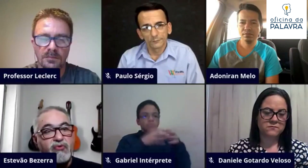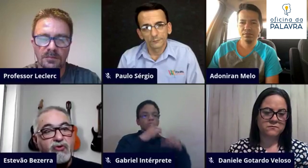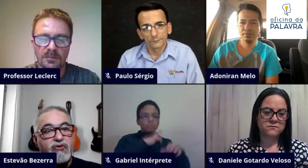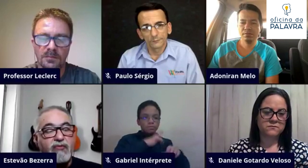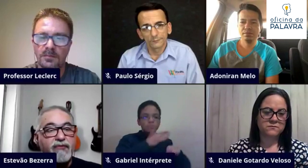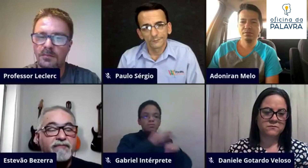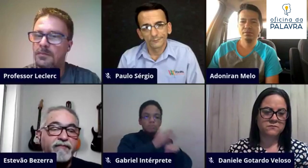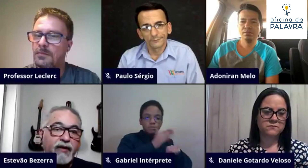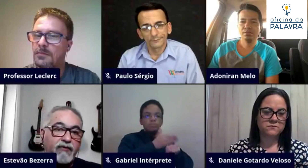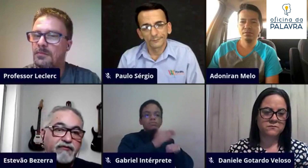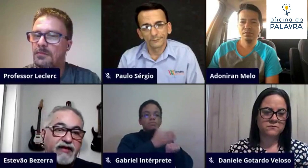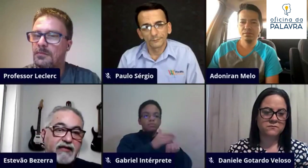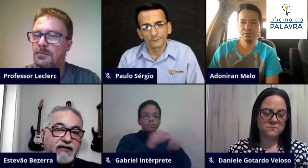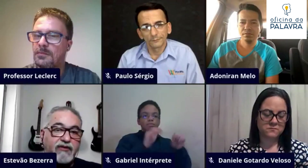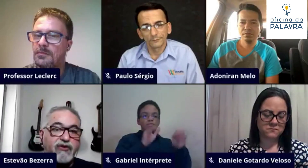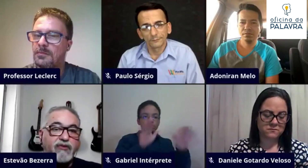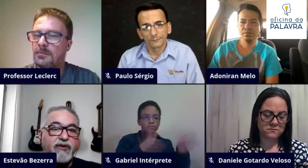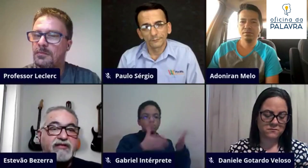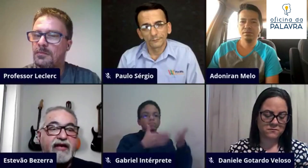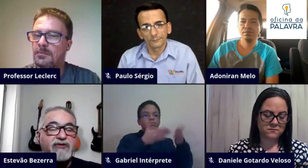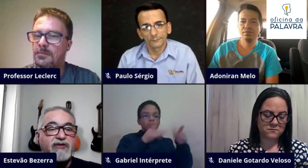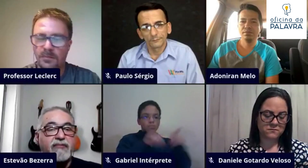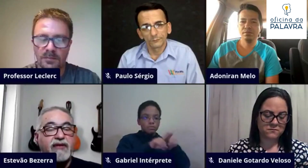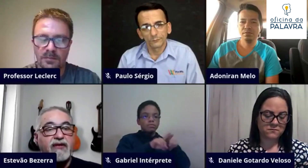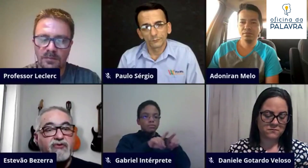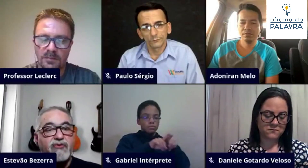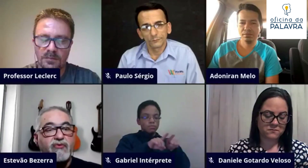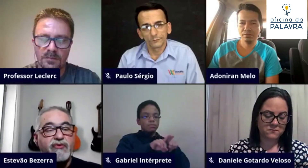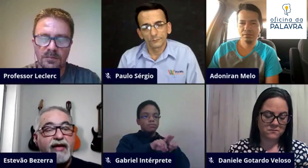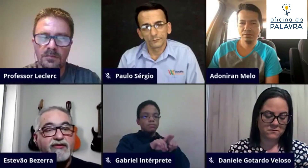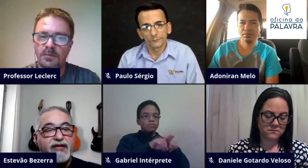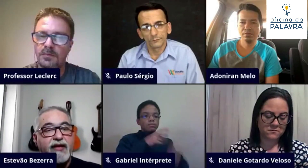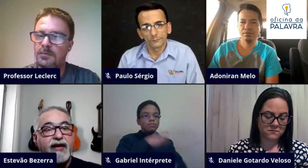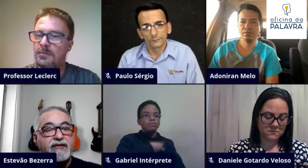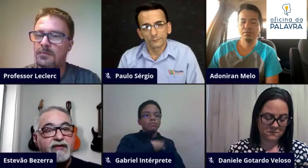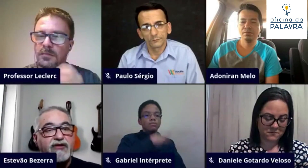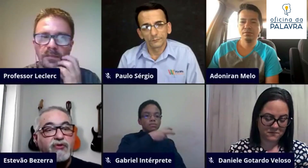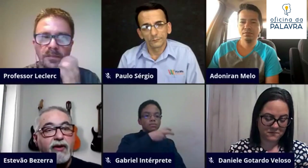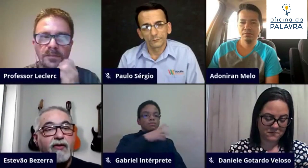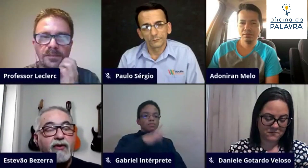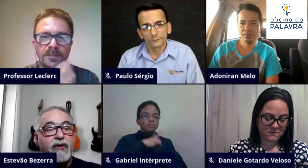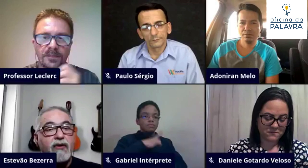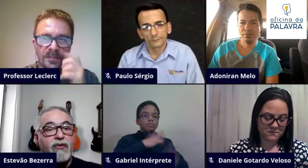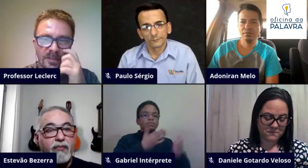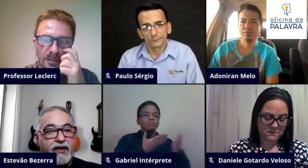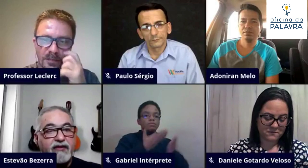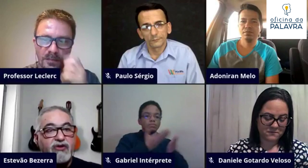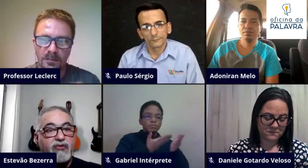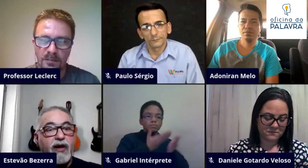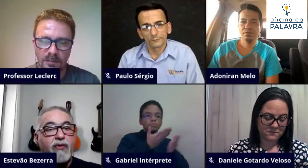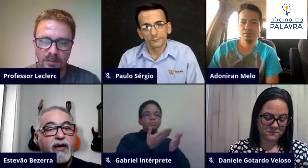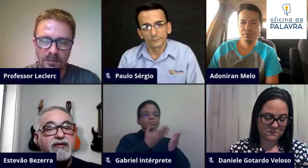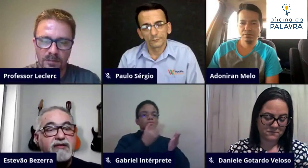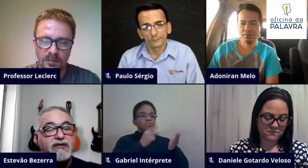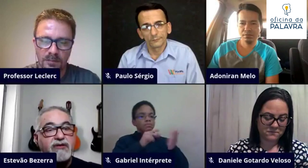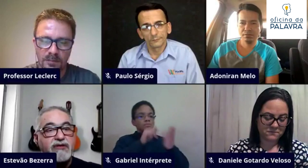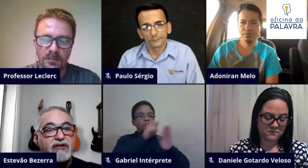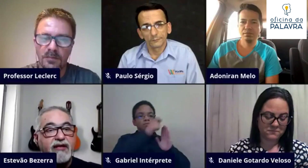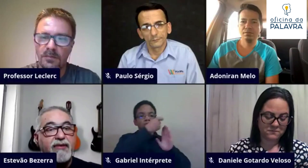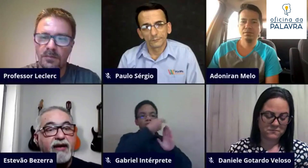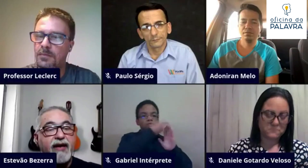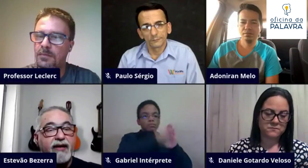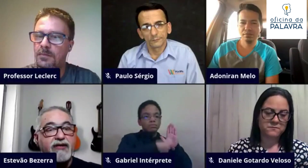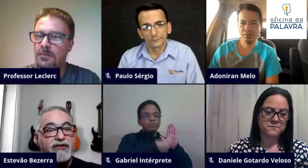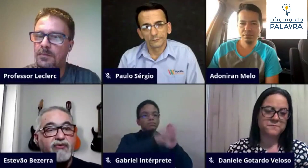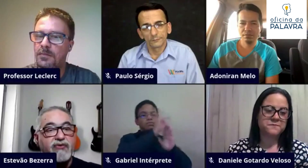o consultor como os facilitadores do processo também têm todo o cuidado de análise textual ou pré-textual antes de